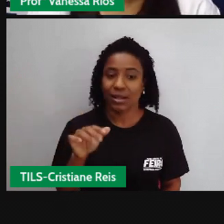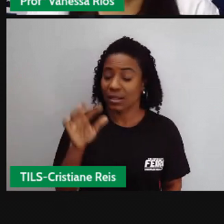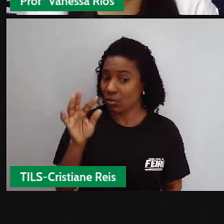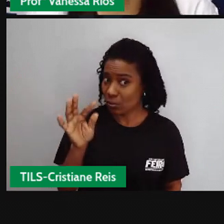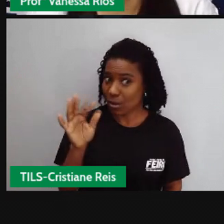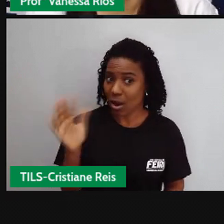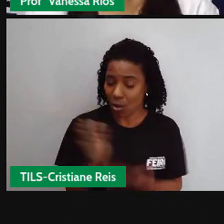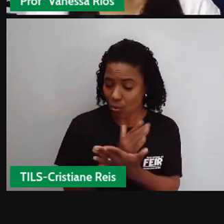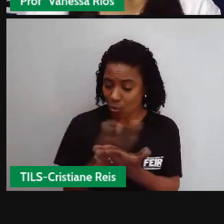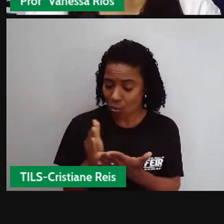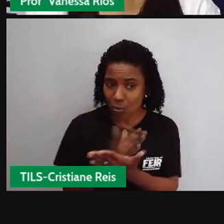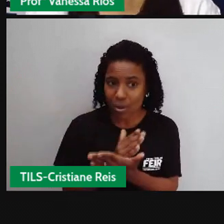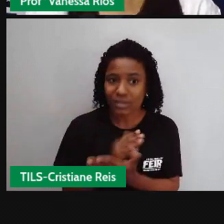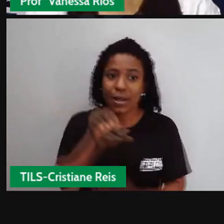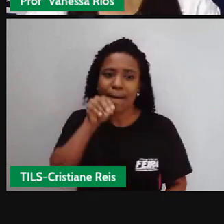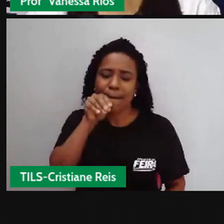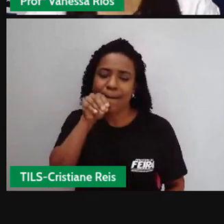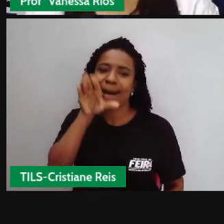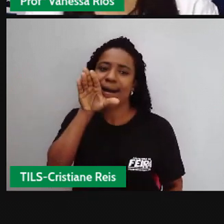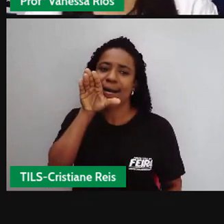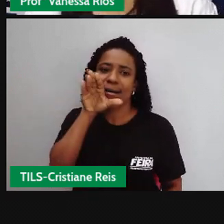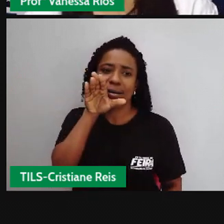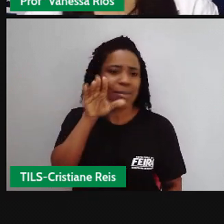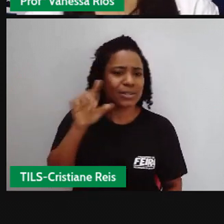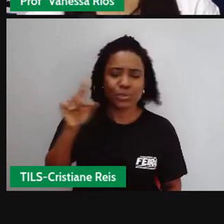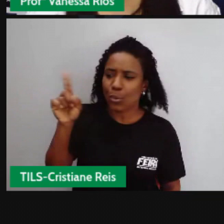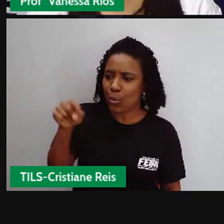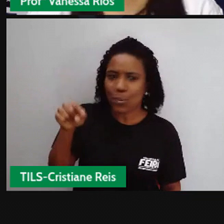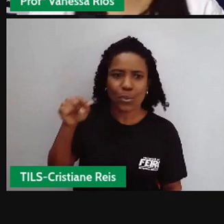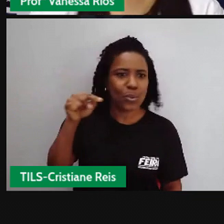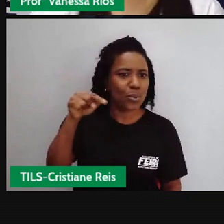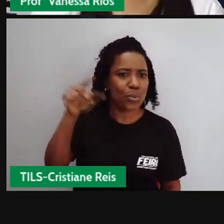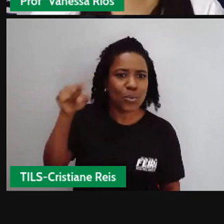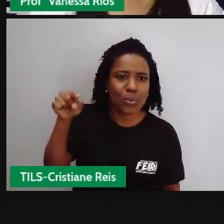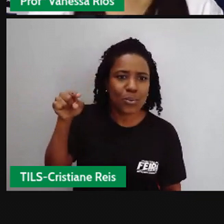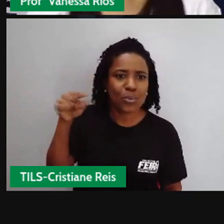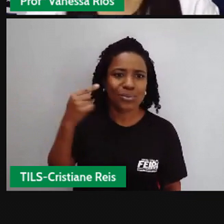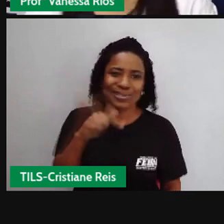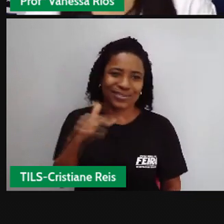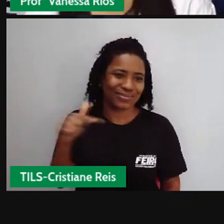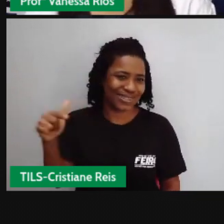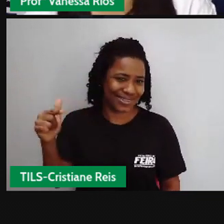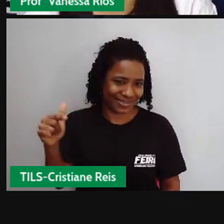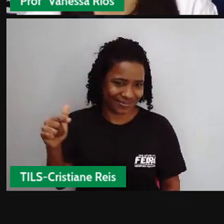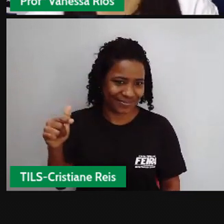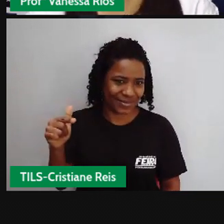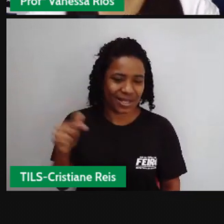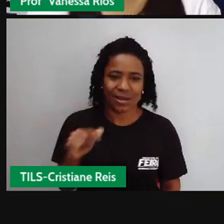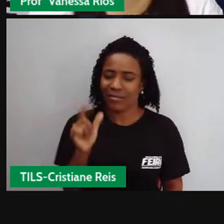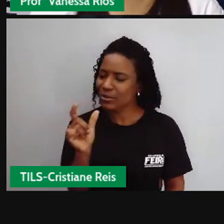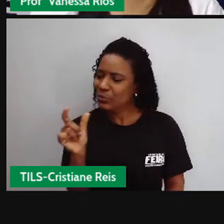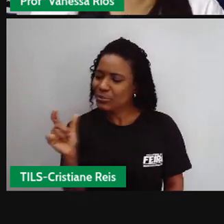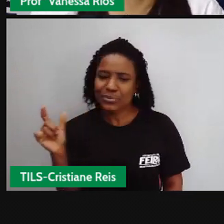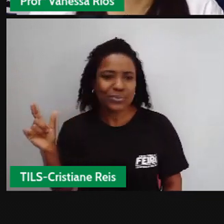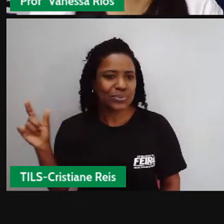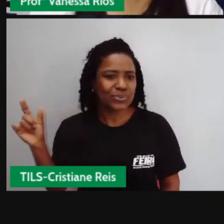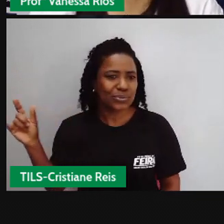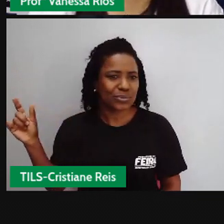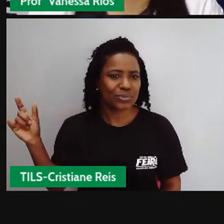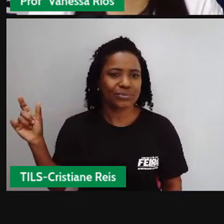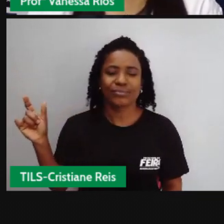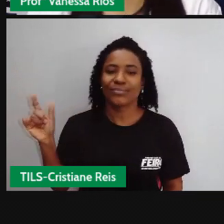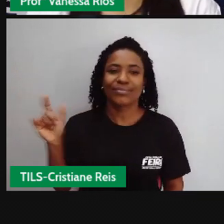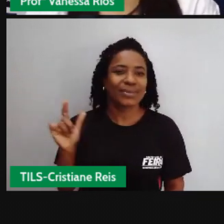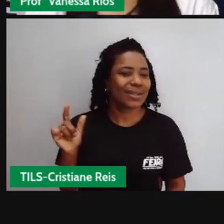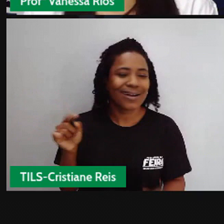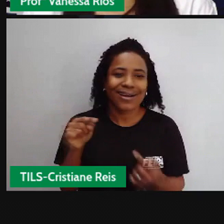o acento. E as outras sílabas que compõem a palavra, mais uma sílaba, mais duas, né? Mais três, vai depender